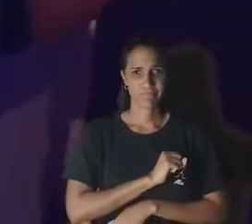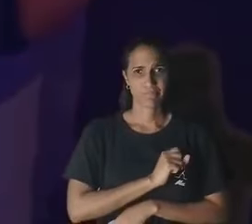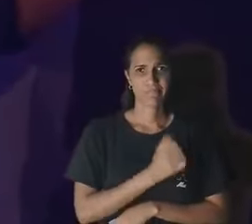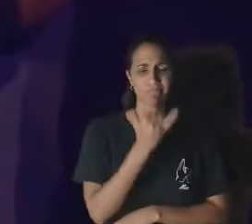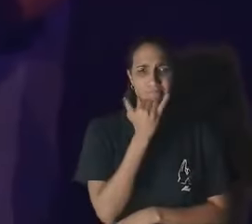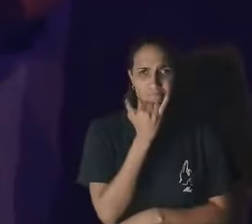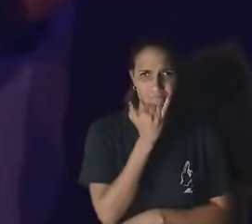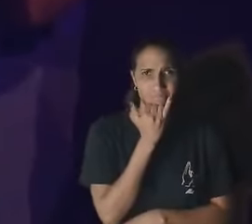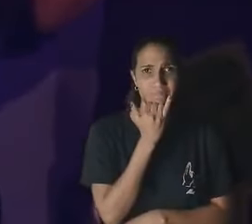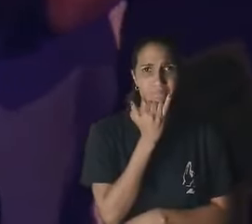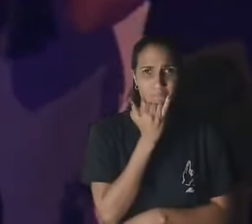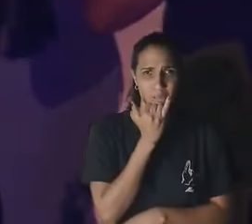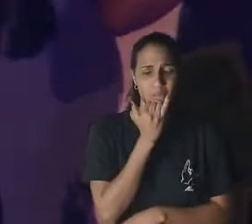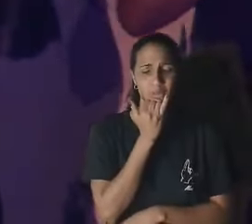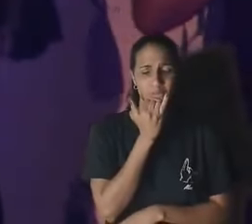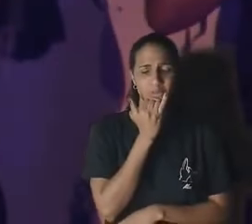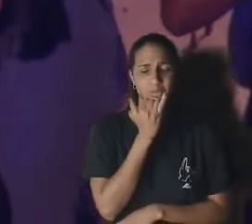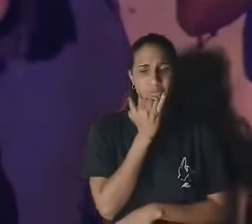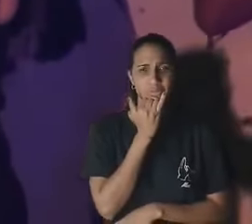me perdoe que